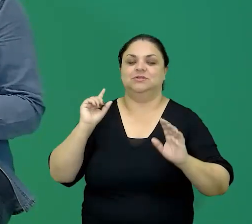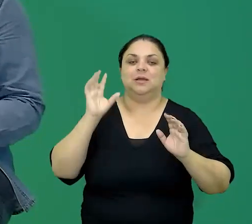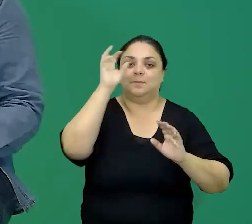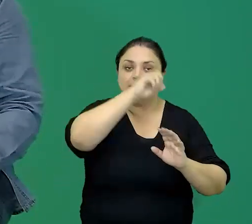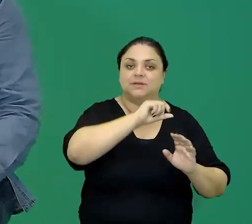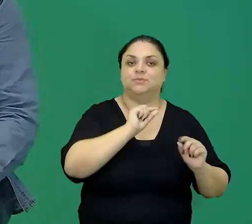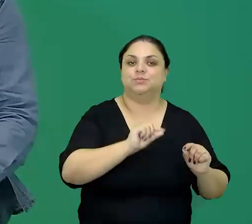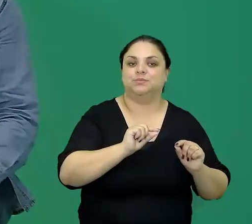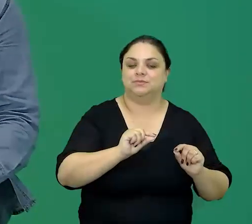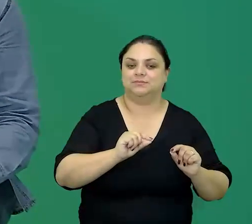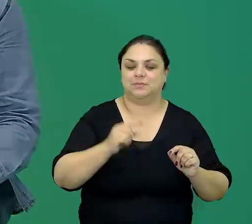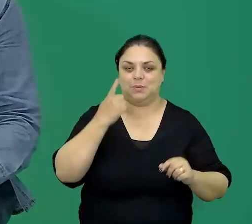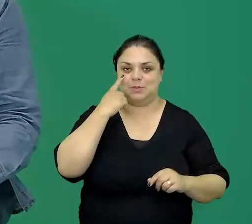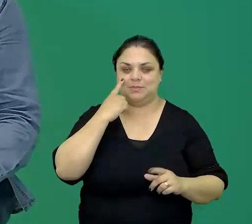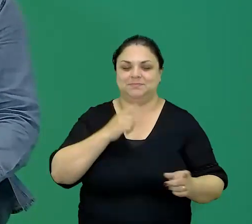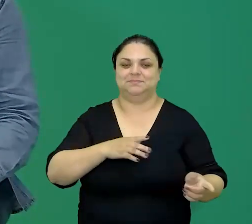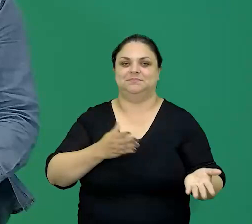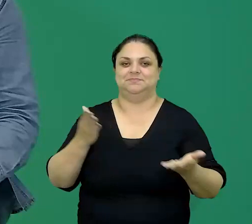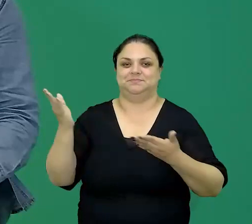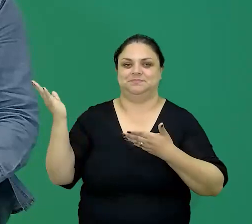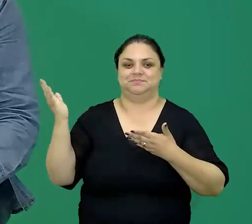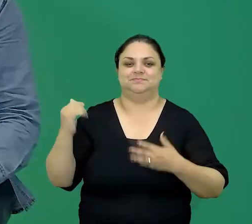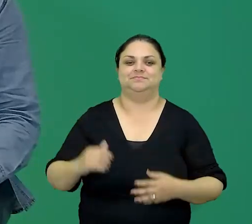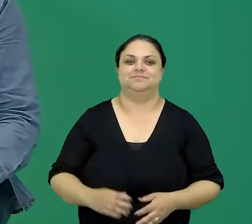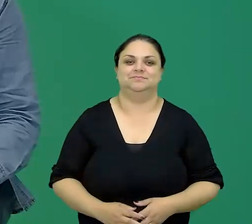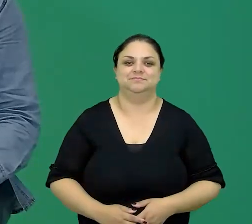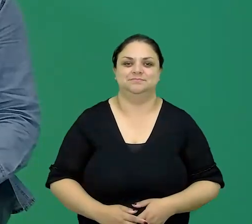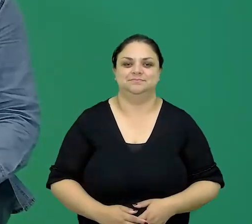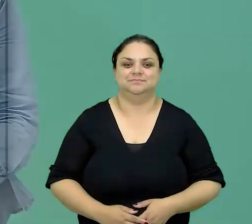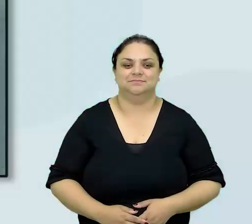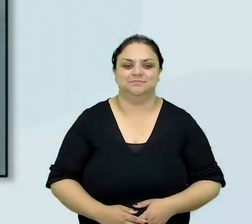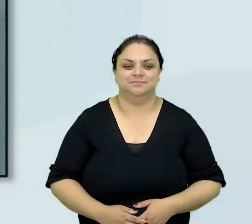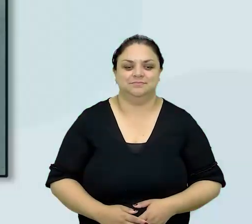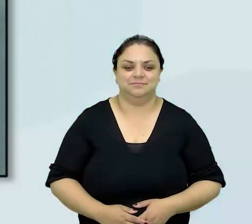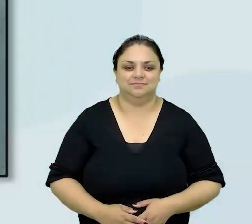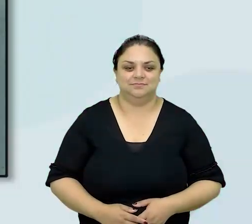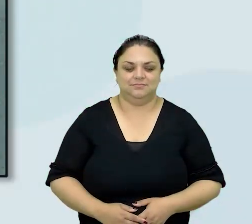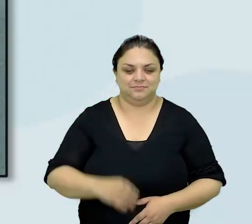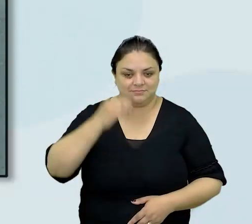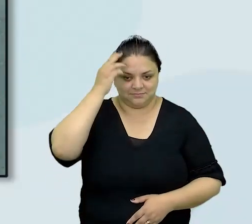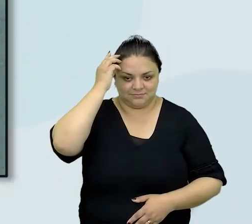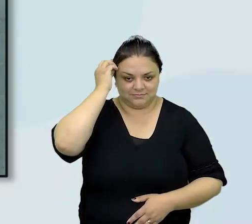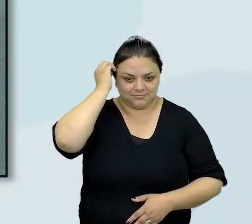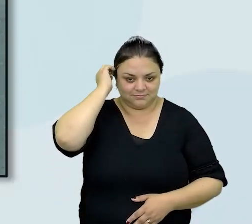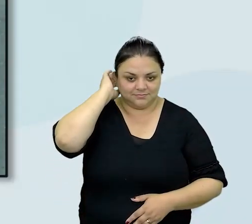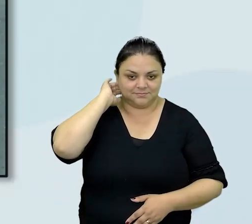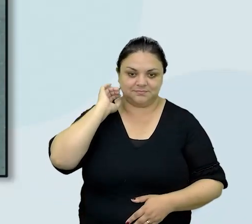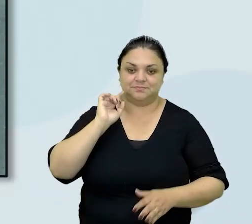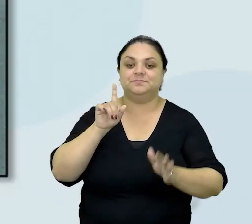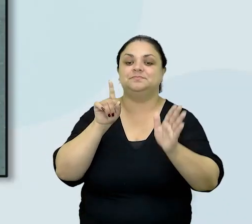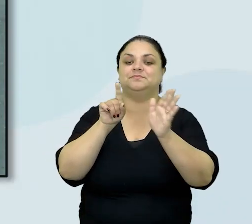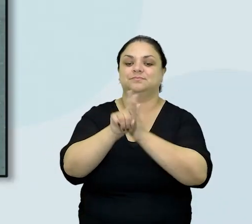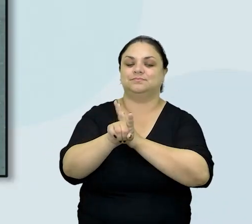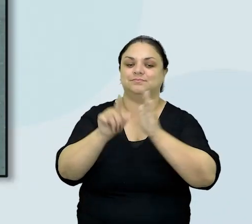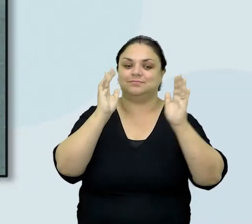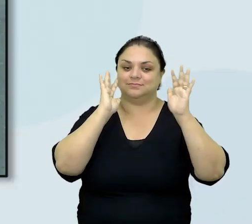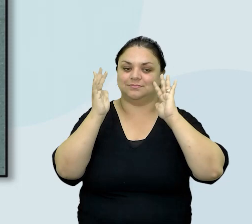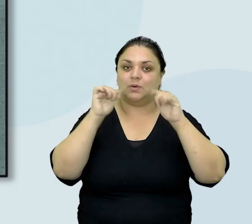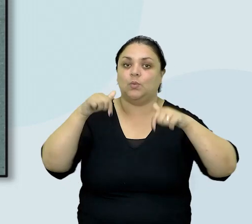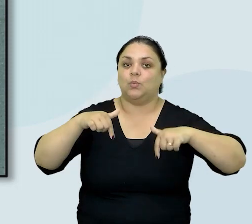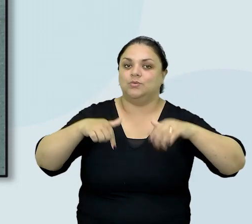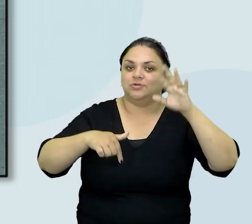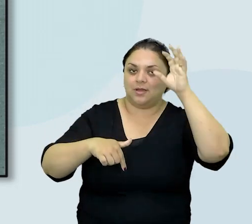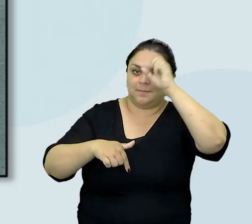tudo bem? Então vamos lá para a nossa telinha para a gente ver os objetivos da aula de hoje. Vamos lá! Então uma perguntinha para vocês, né? O que nós